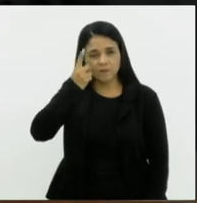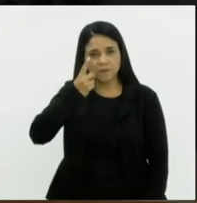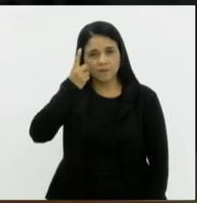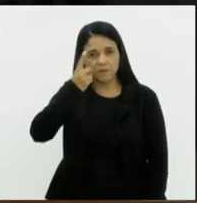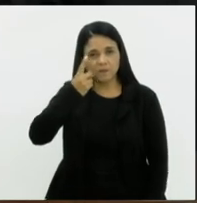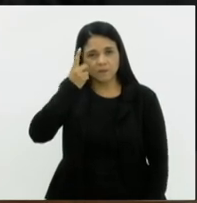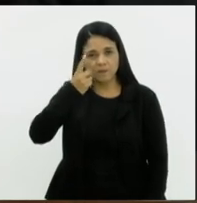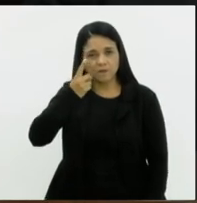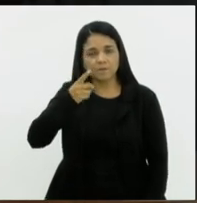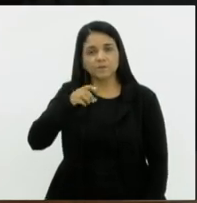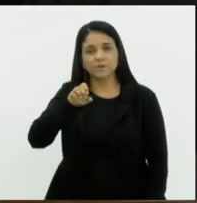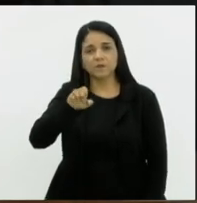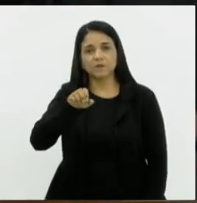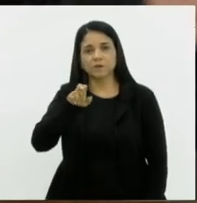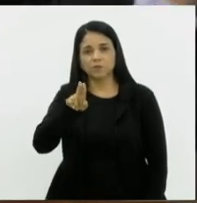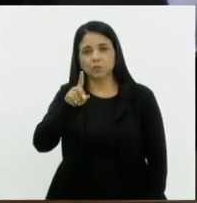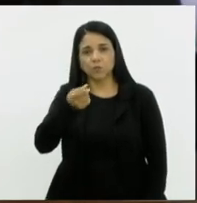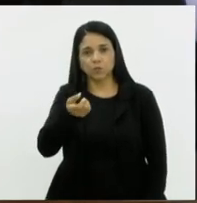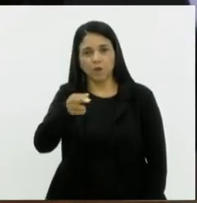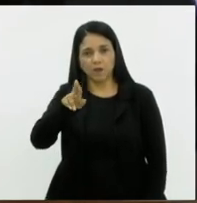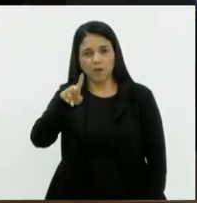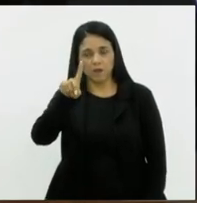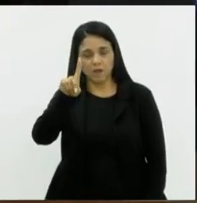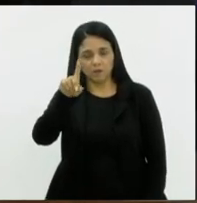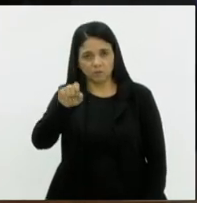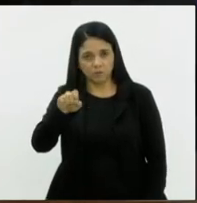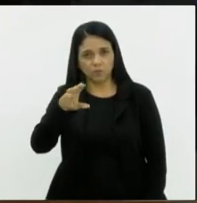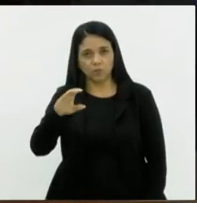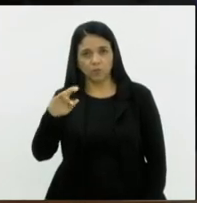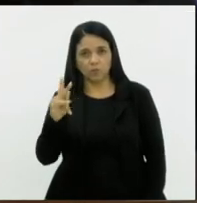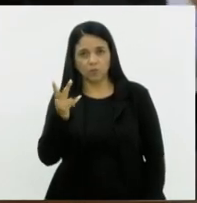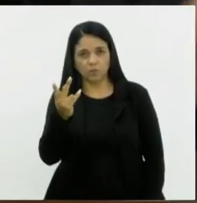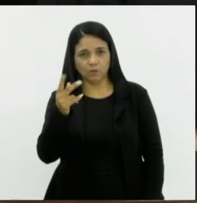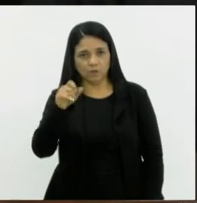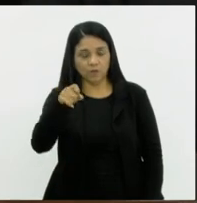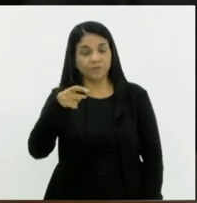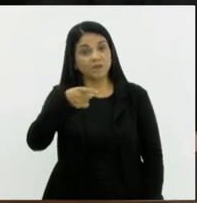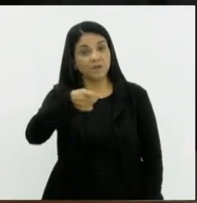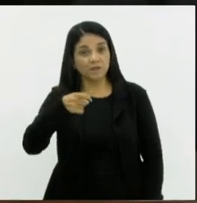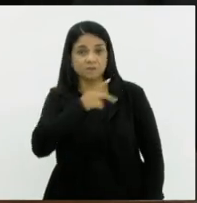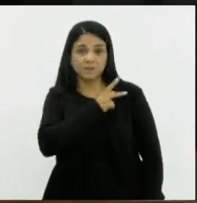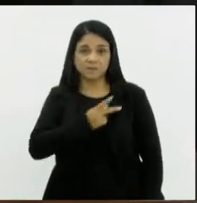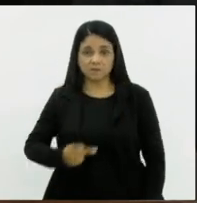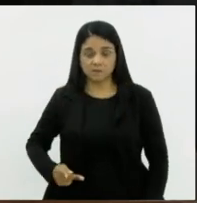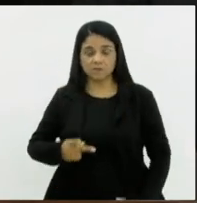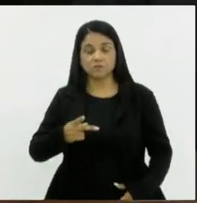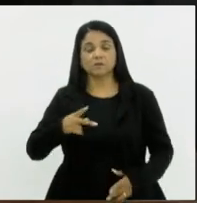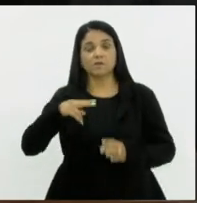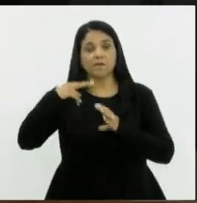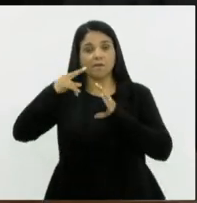Nosso nobre deputado Eduardo Cunha, ex-deputado federal e ex-presidente da Câmara de Vereadores, aqui presente.